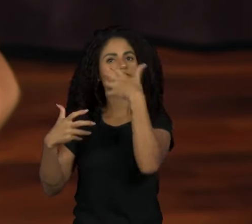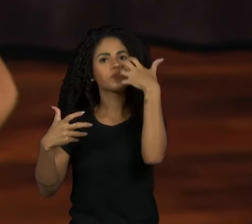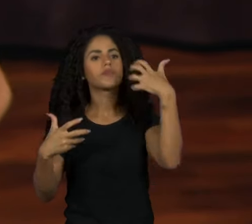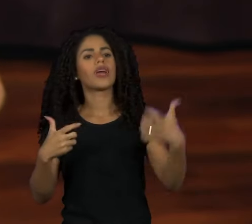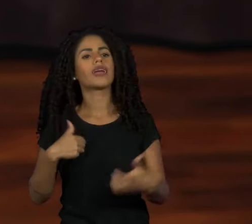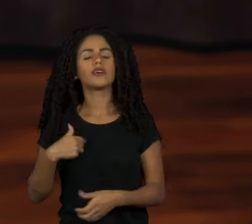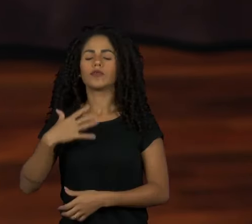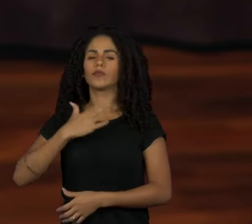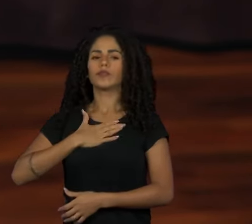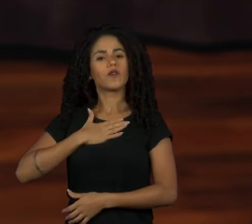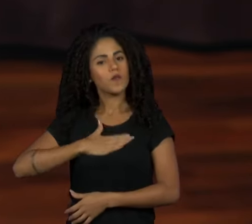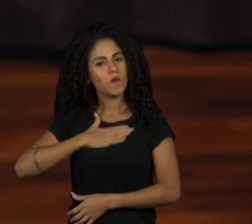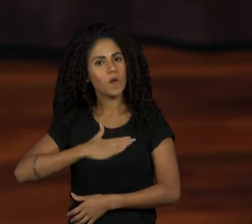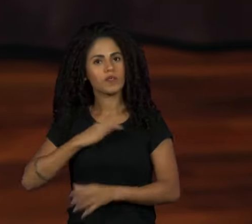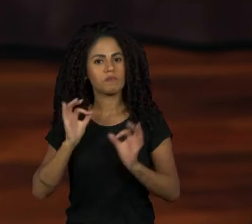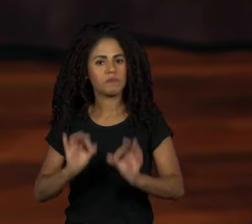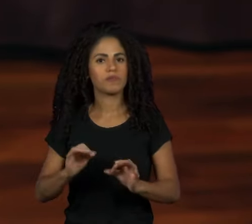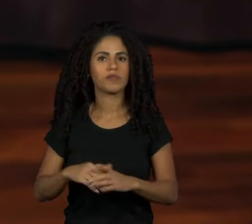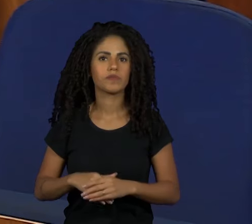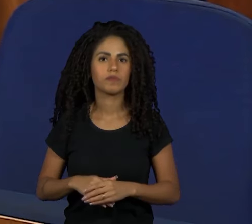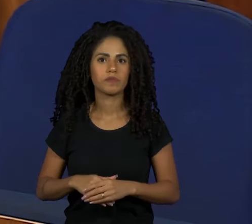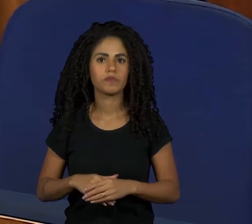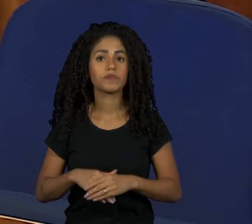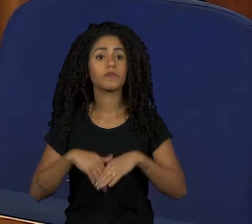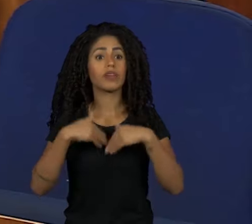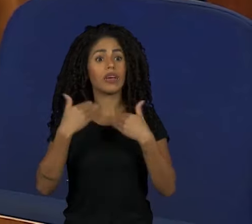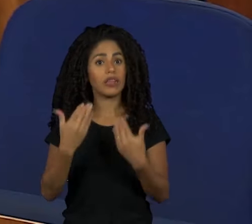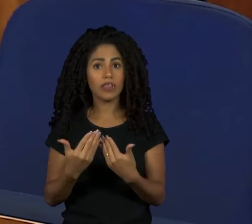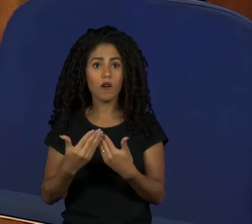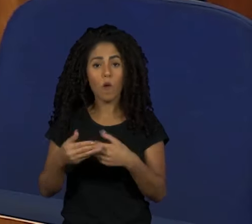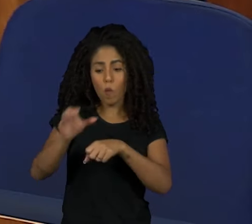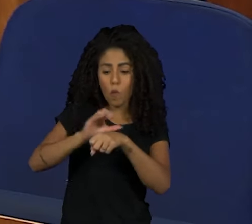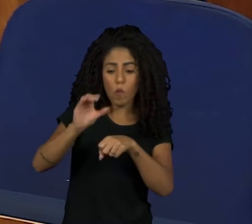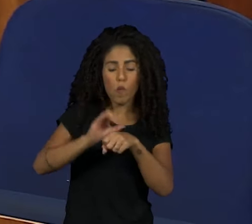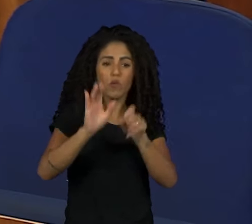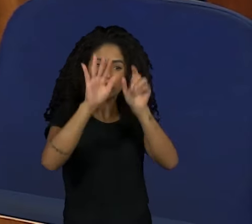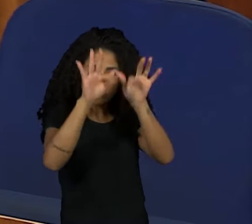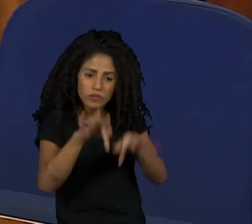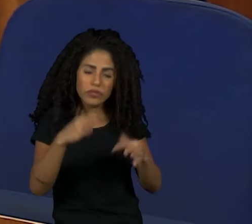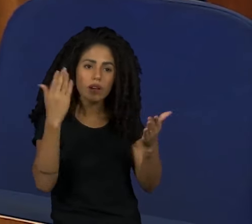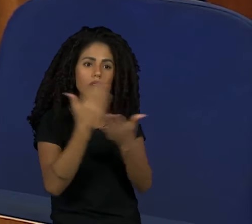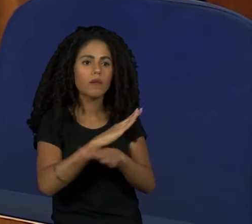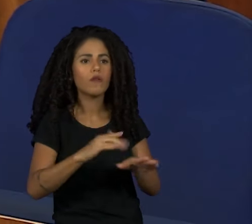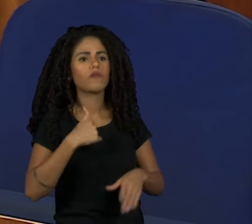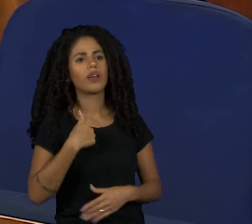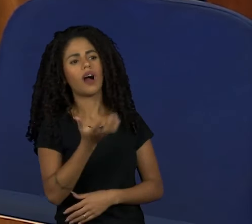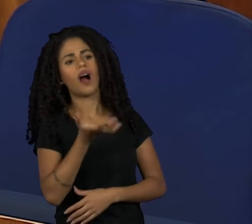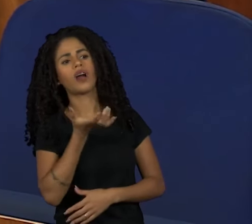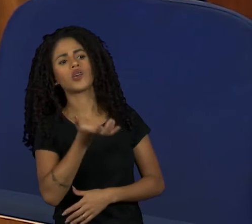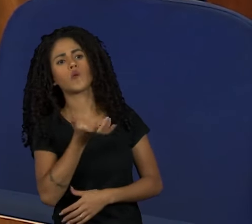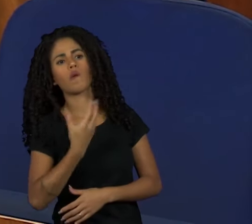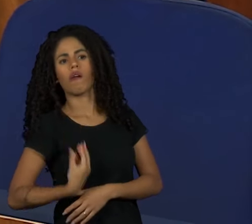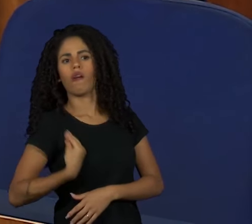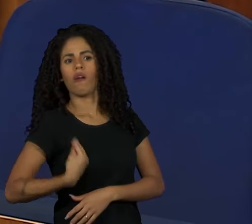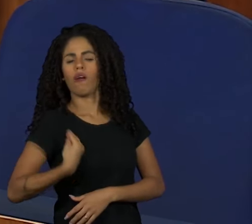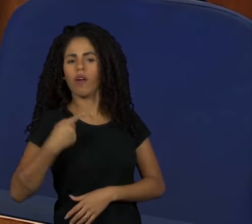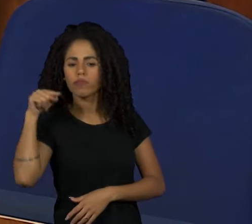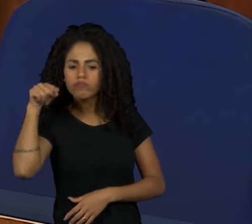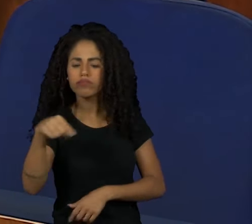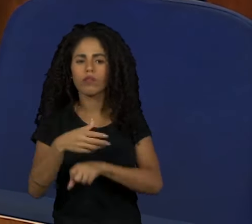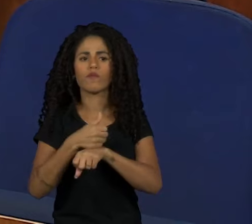encontro. Quando finalizou o curso, eu senti que era isso que eu queria para a vida, como se